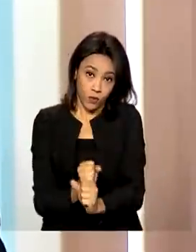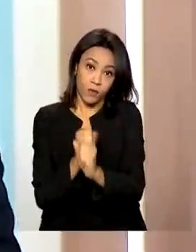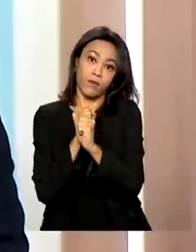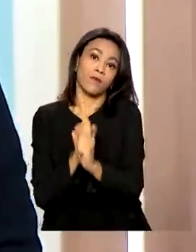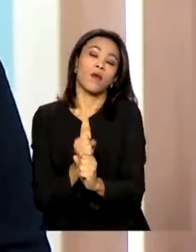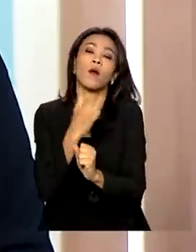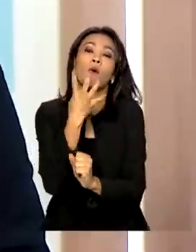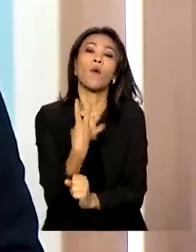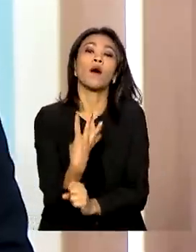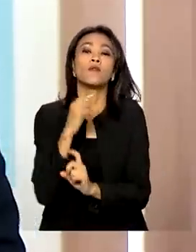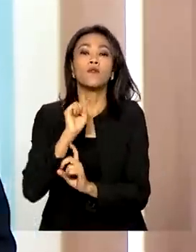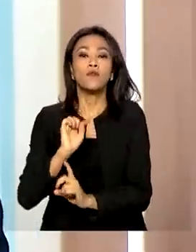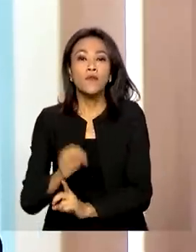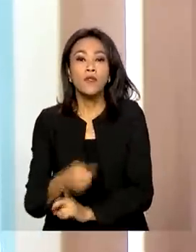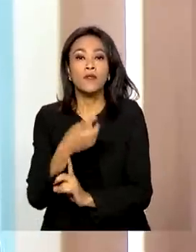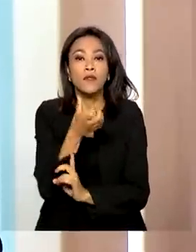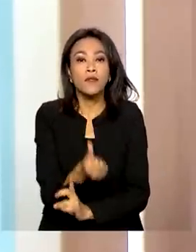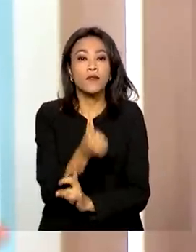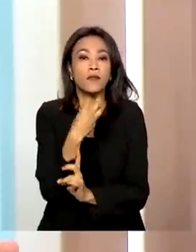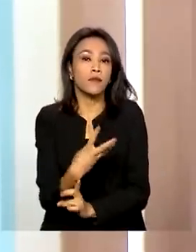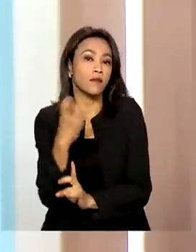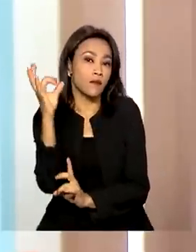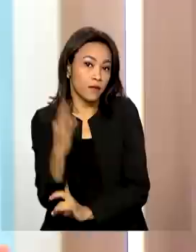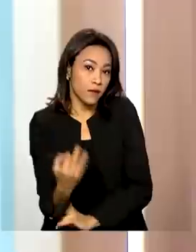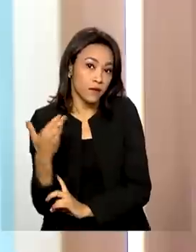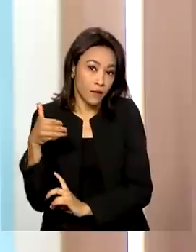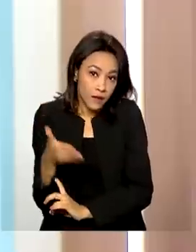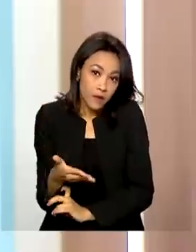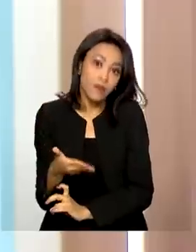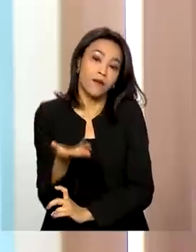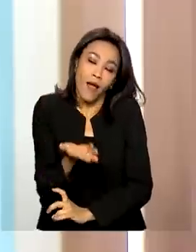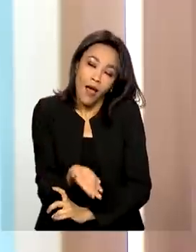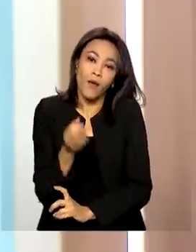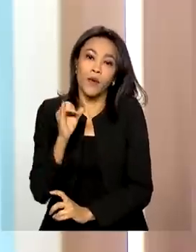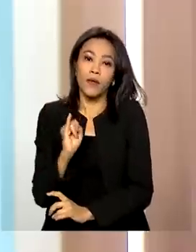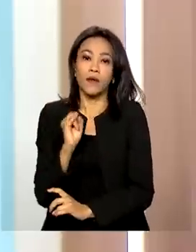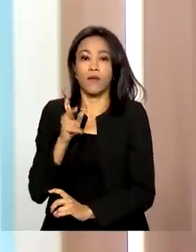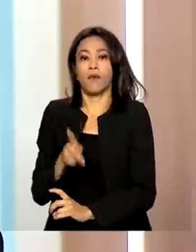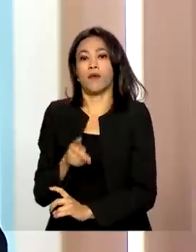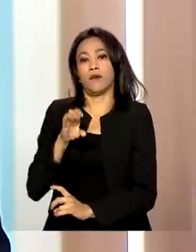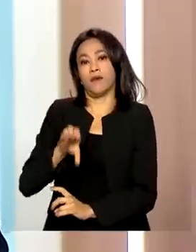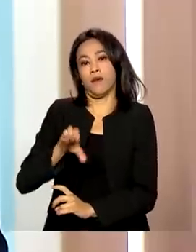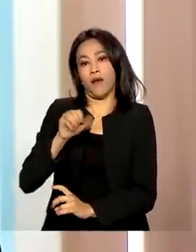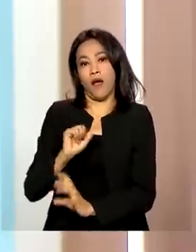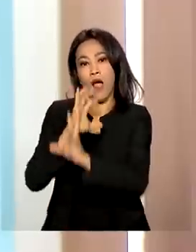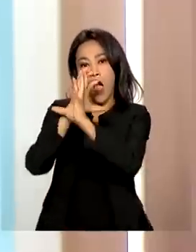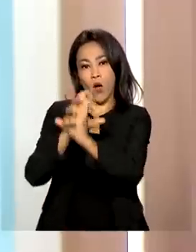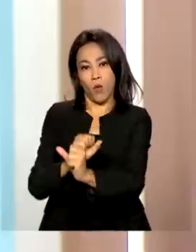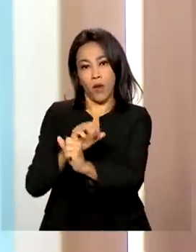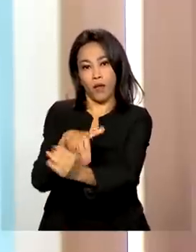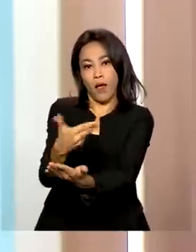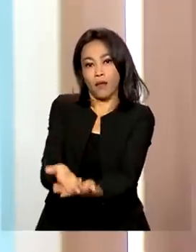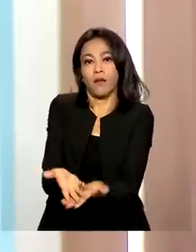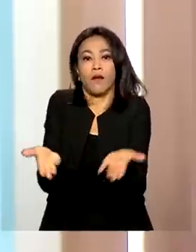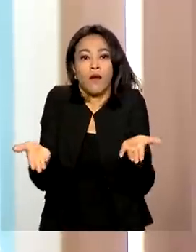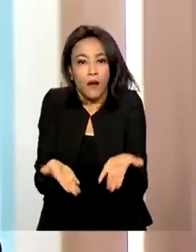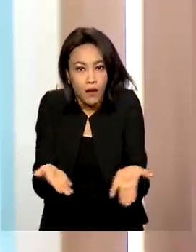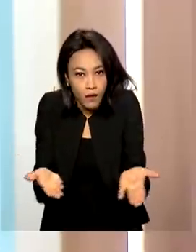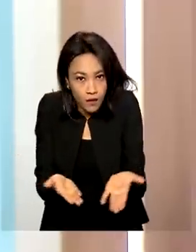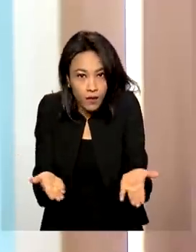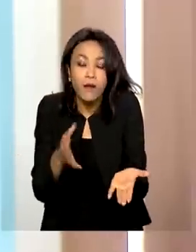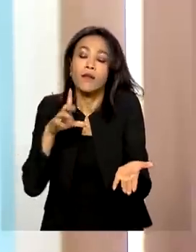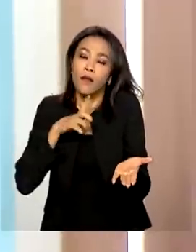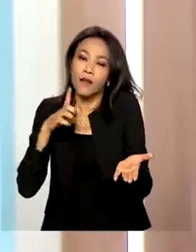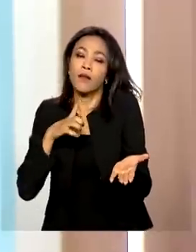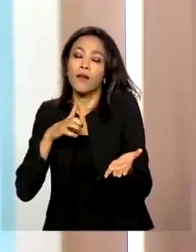de inflação de 4,63 por cento Esse é então o IPCA acumulado até o momento que está inclusive dentro